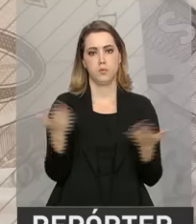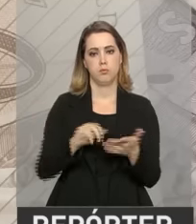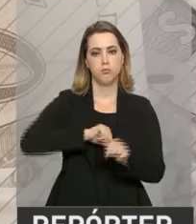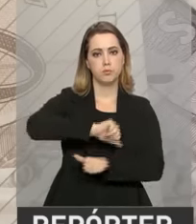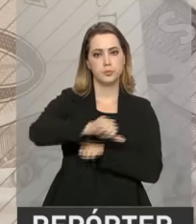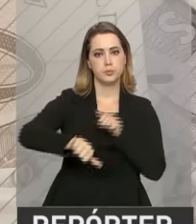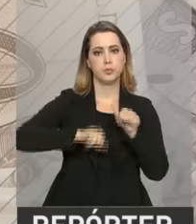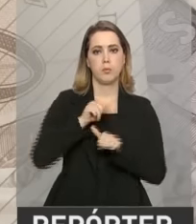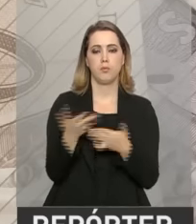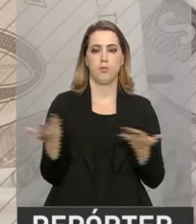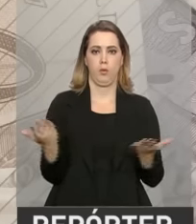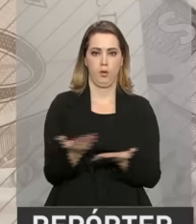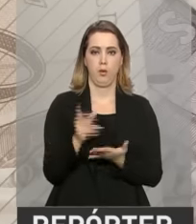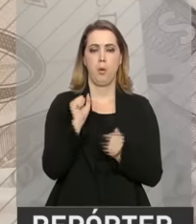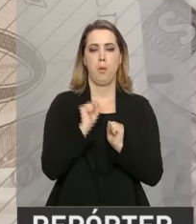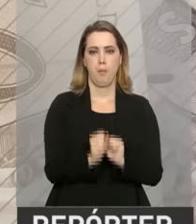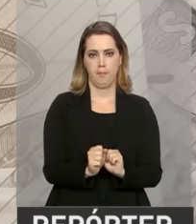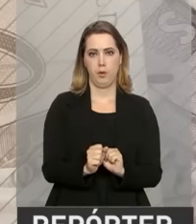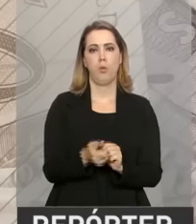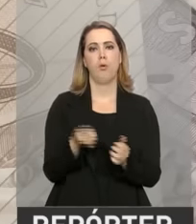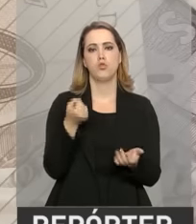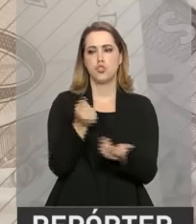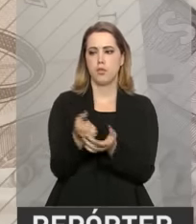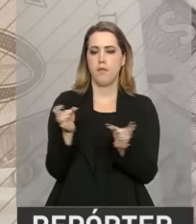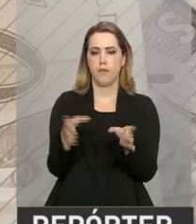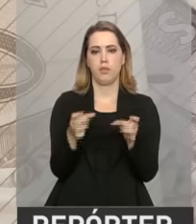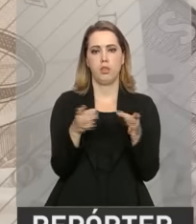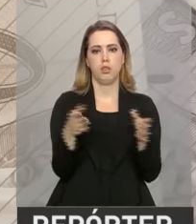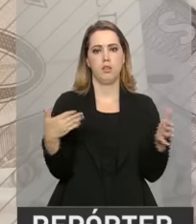R$ 3.600.000. Agora, o faturamento pode ser de até